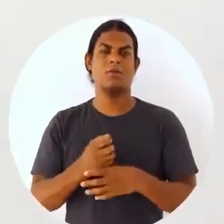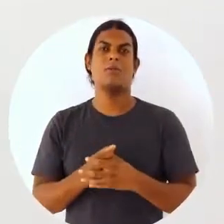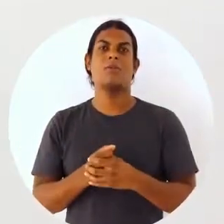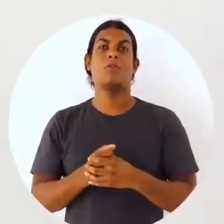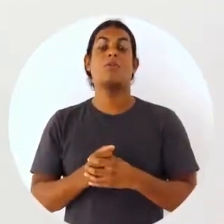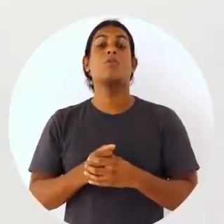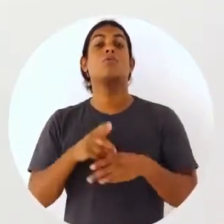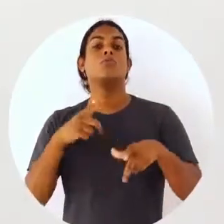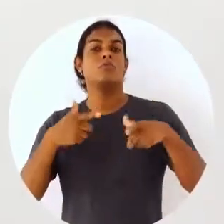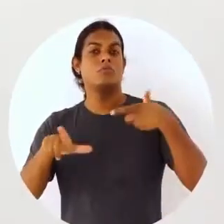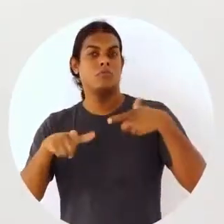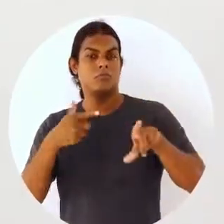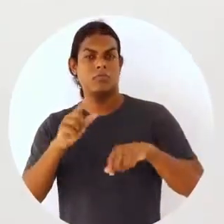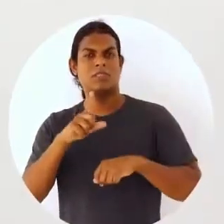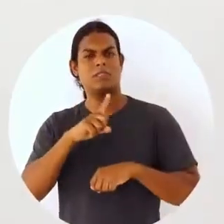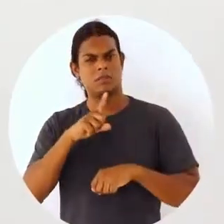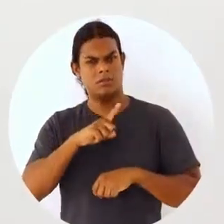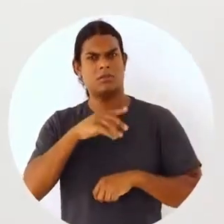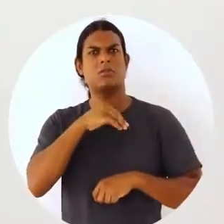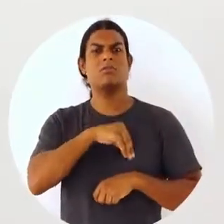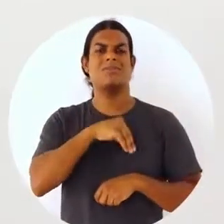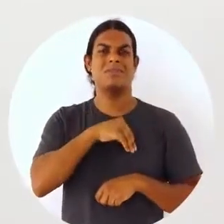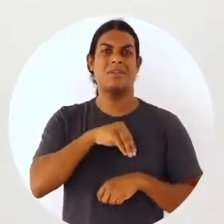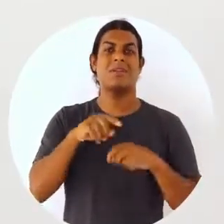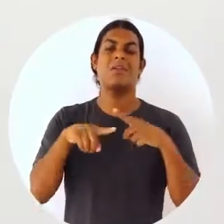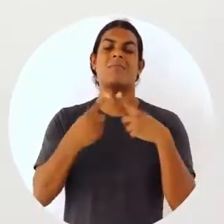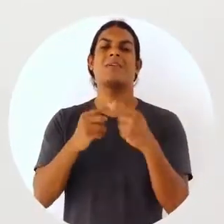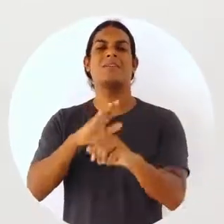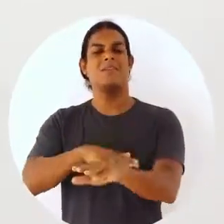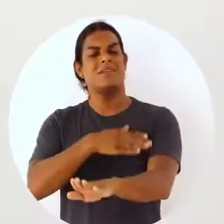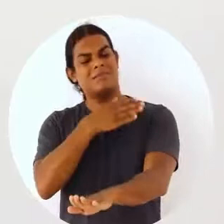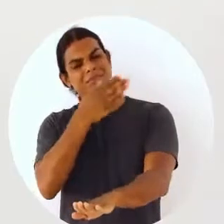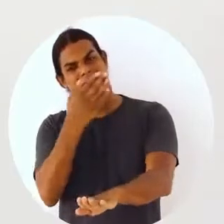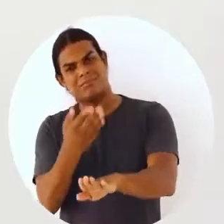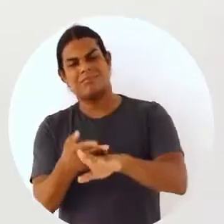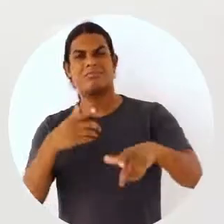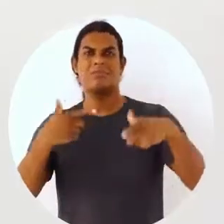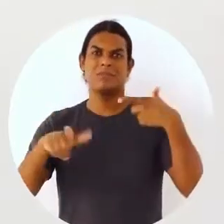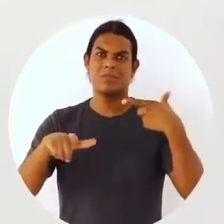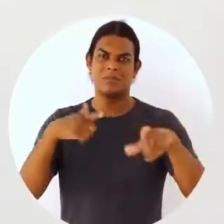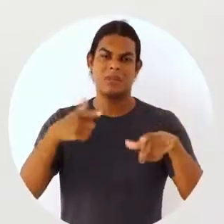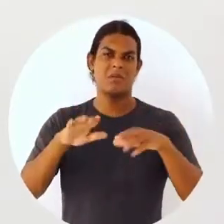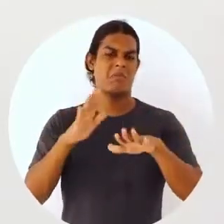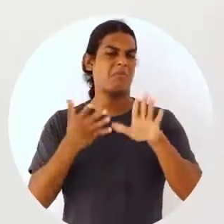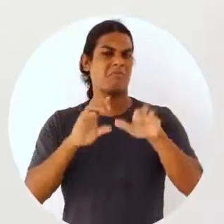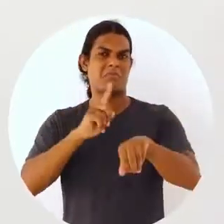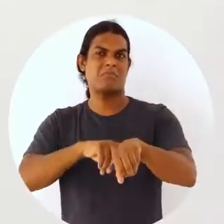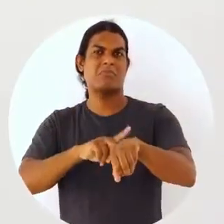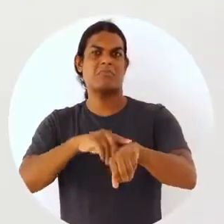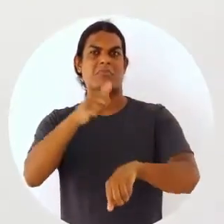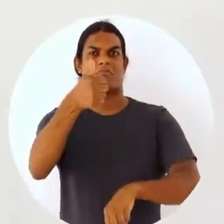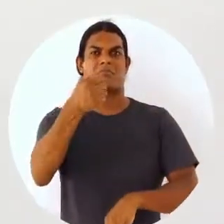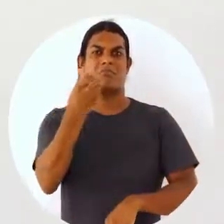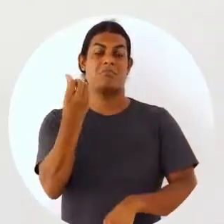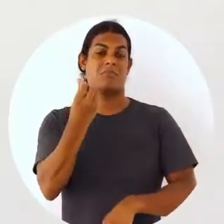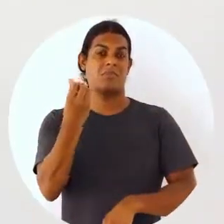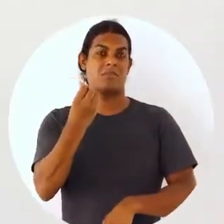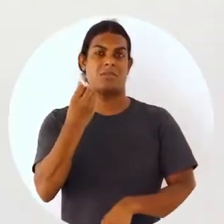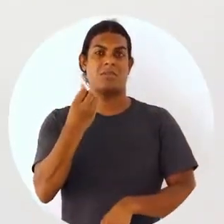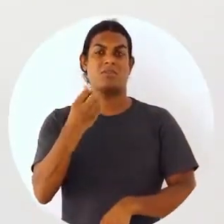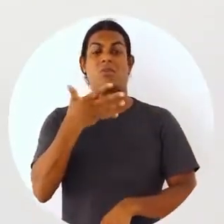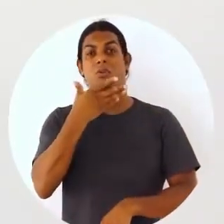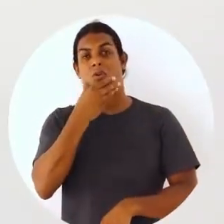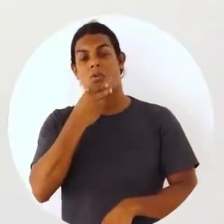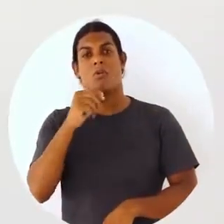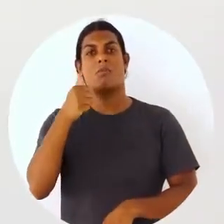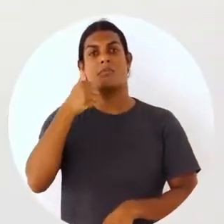salários irrisórios, eles tinham turnos muito extensos de trabalho, que chegavam a durar até 16 horas. Homens, mulheres